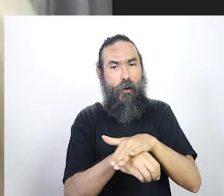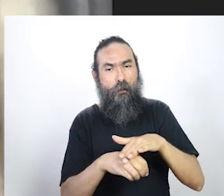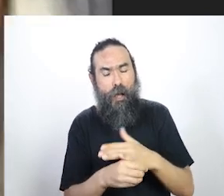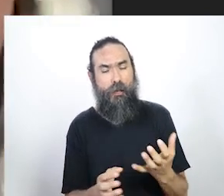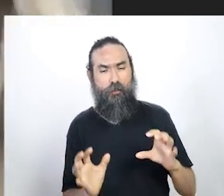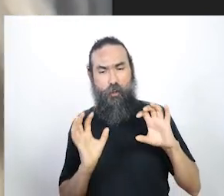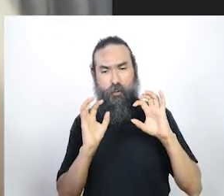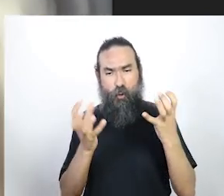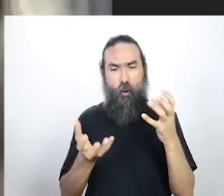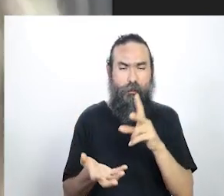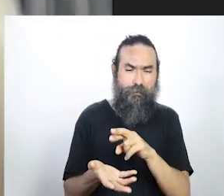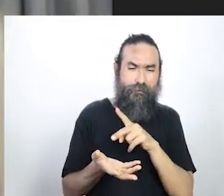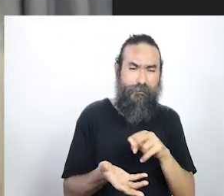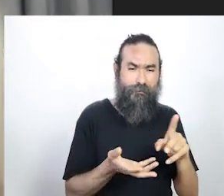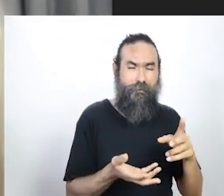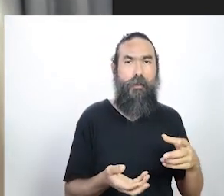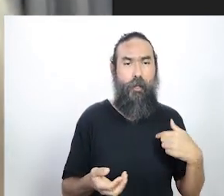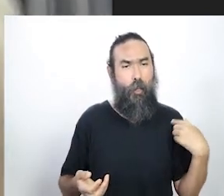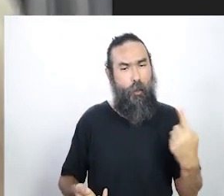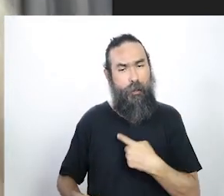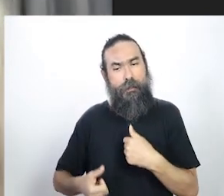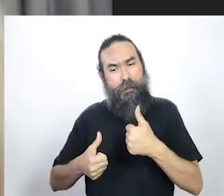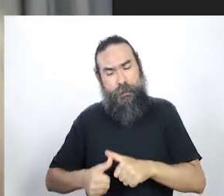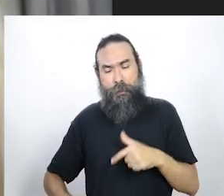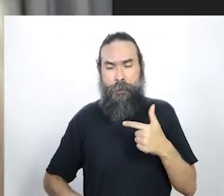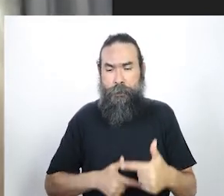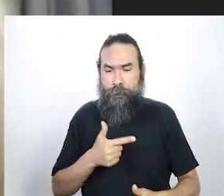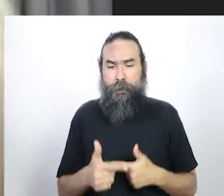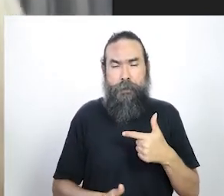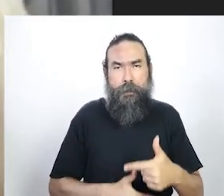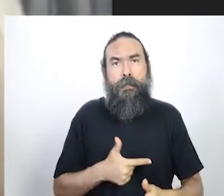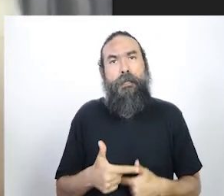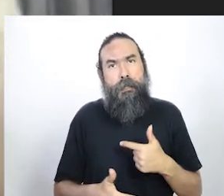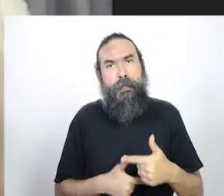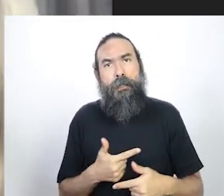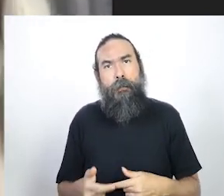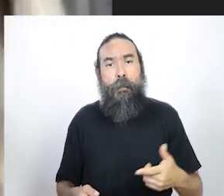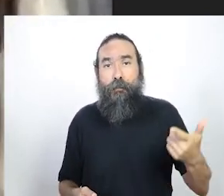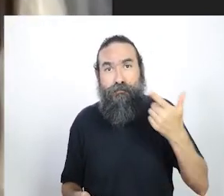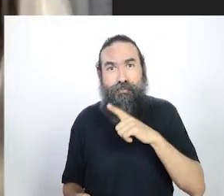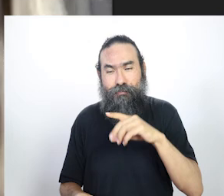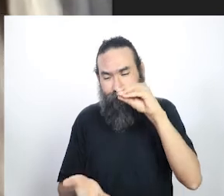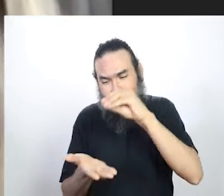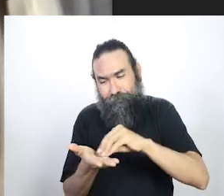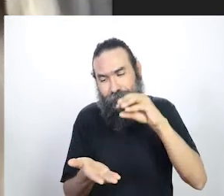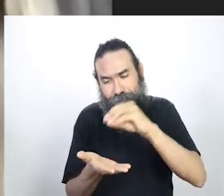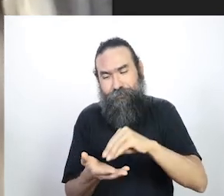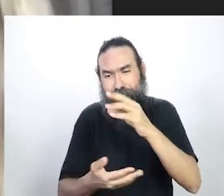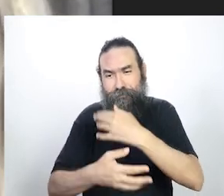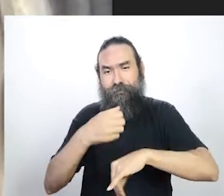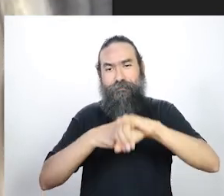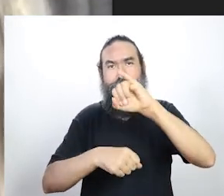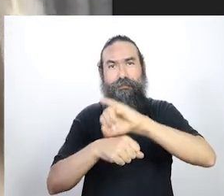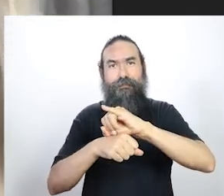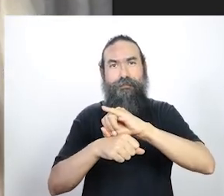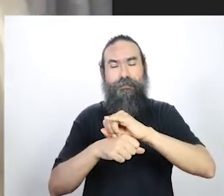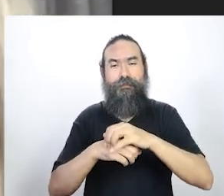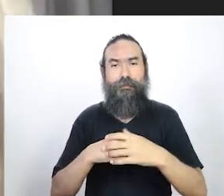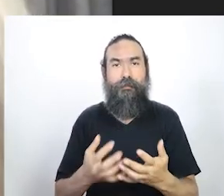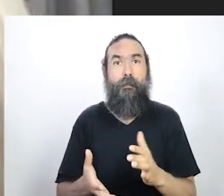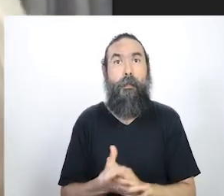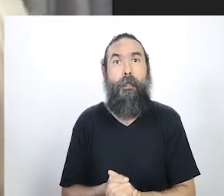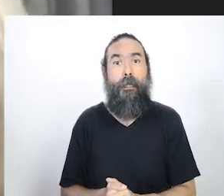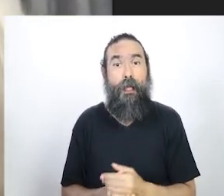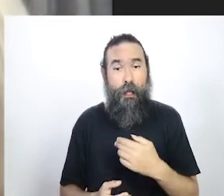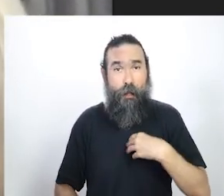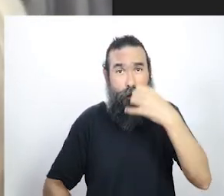As entrevistas, as conversas, os shows. Então, nós estamos fazendo um grande esforço para fazer vários